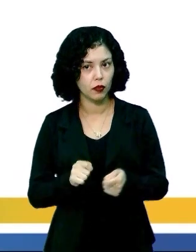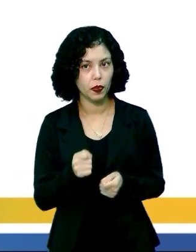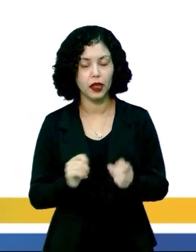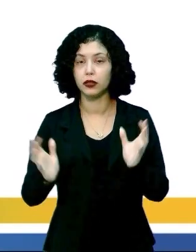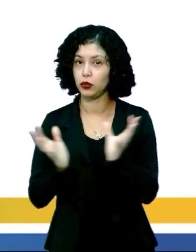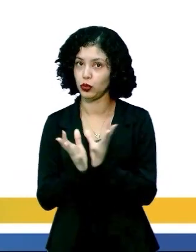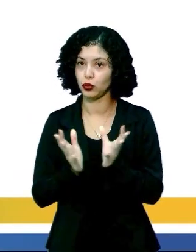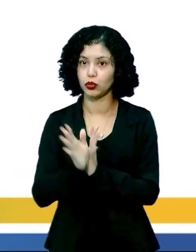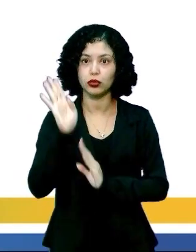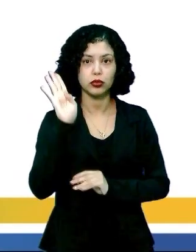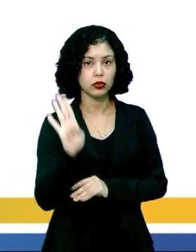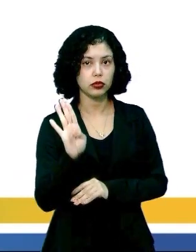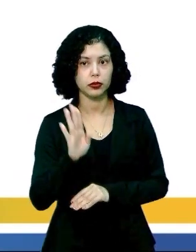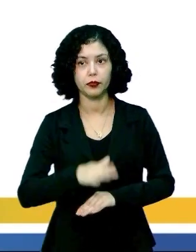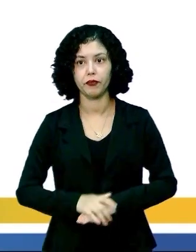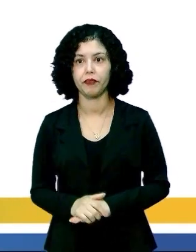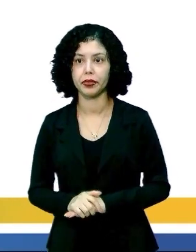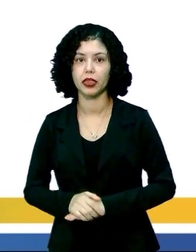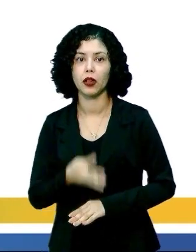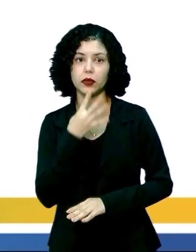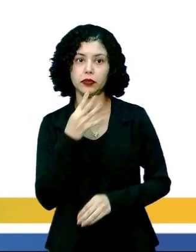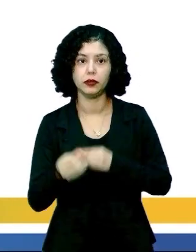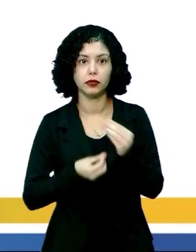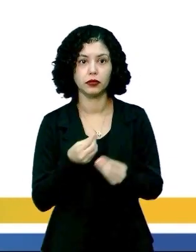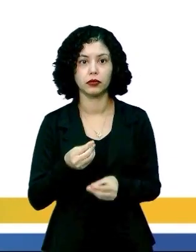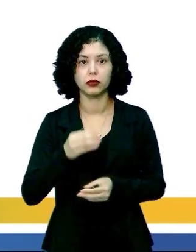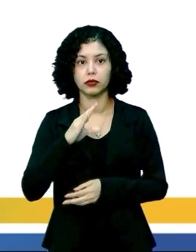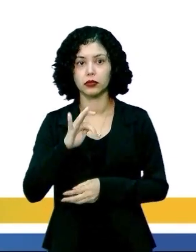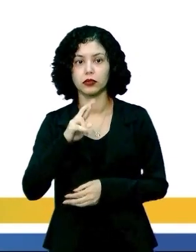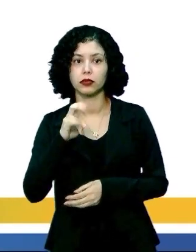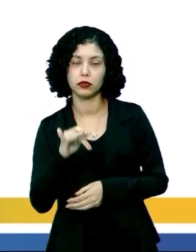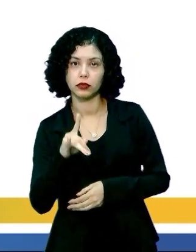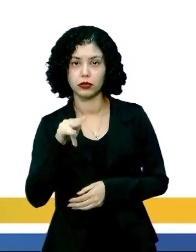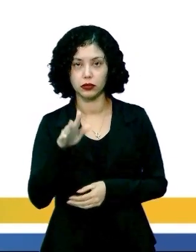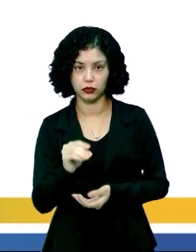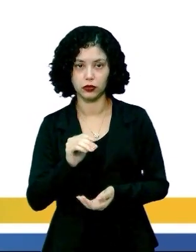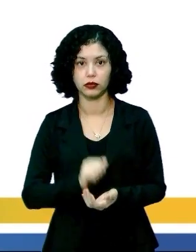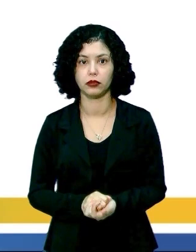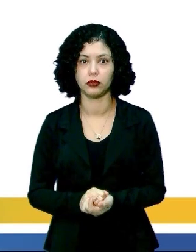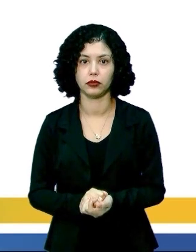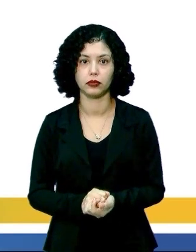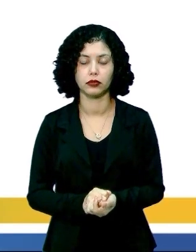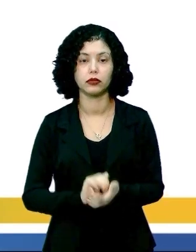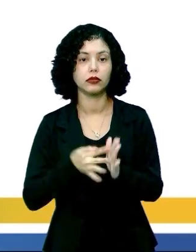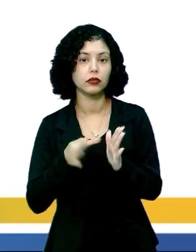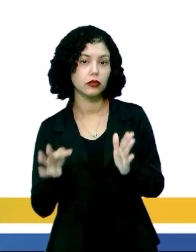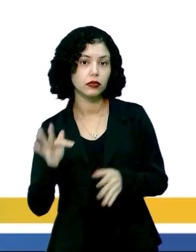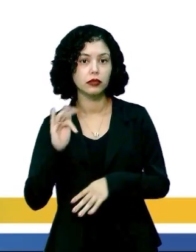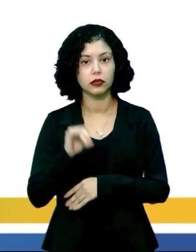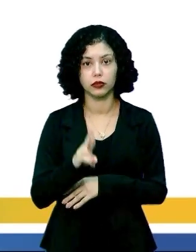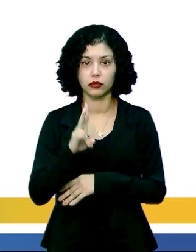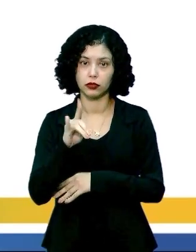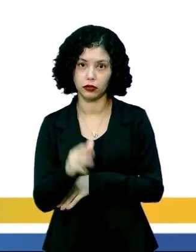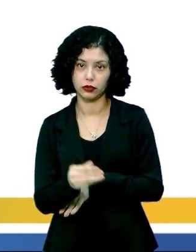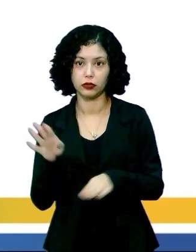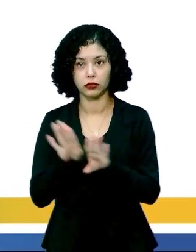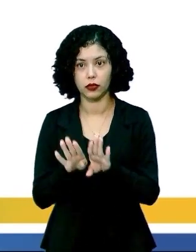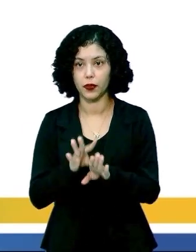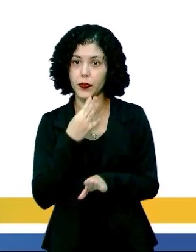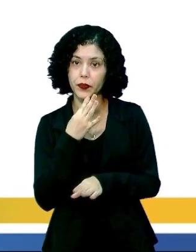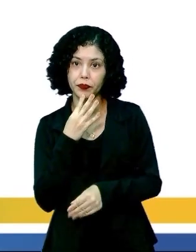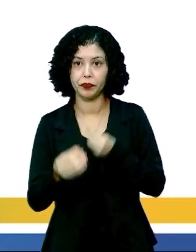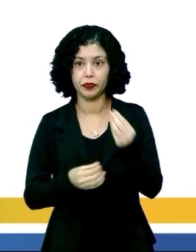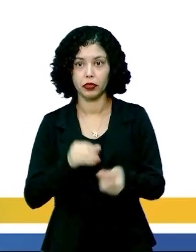como domínio e o conjunto B é conhecido como contradomínio. A função subjetora,